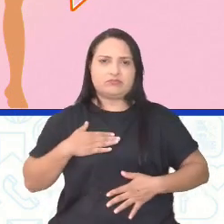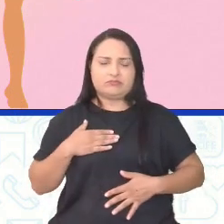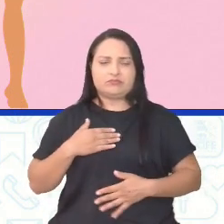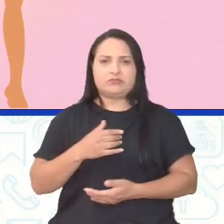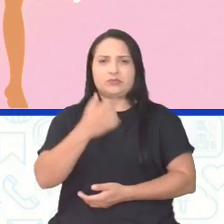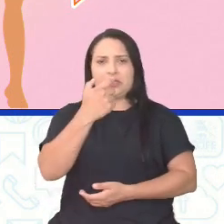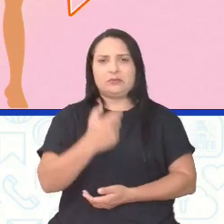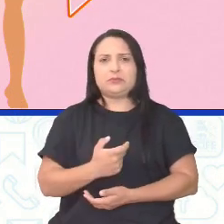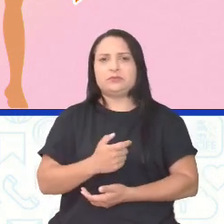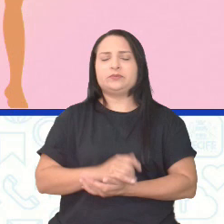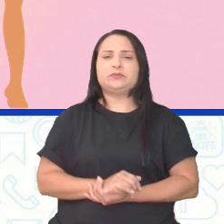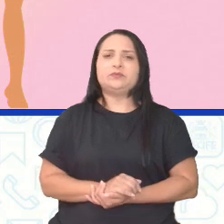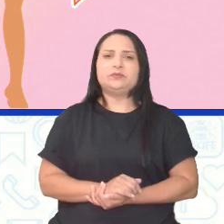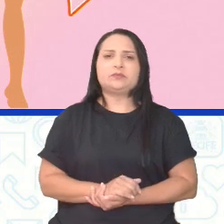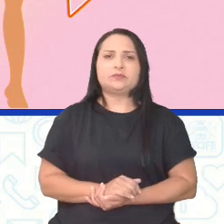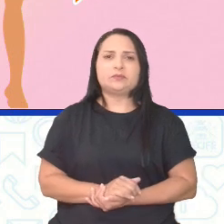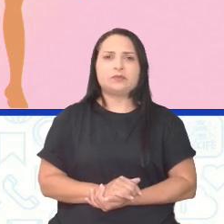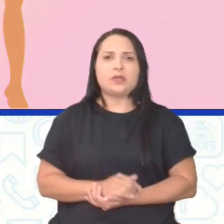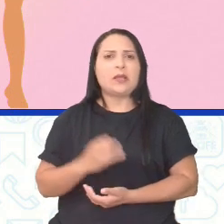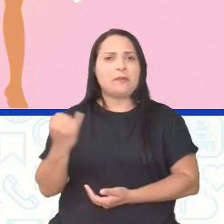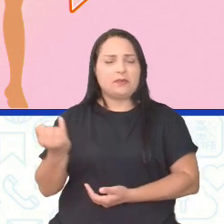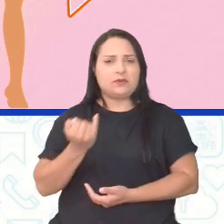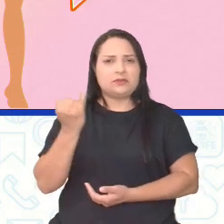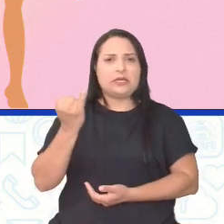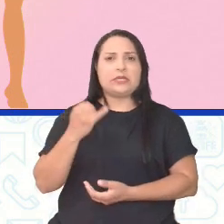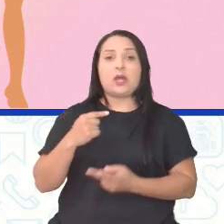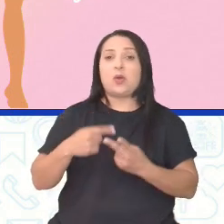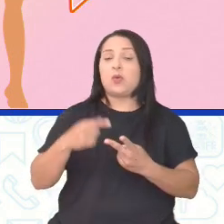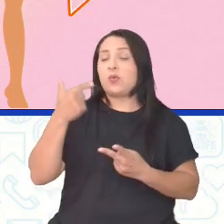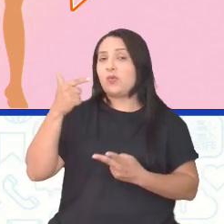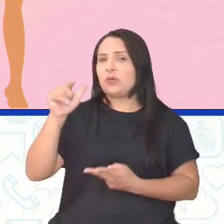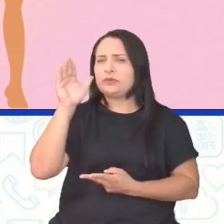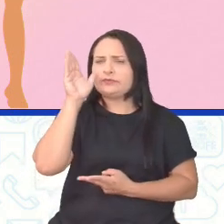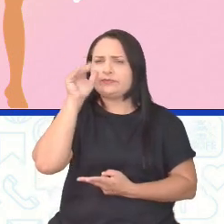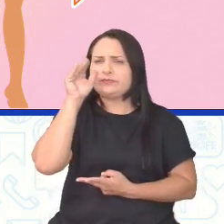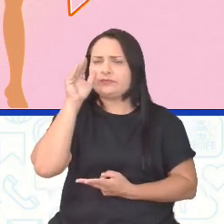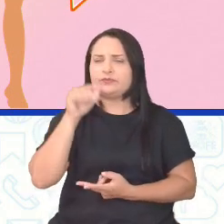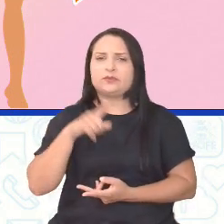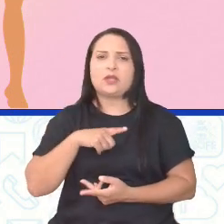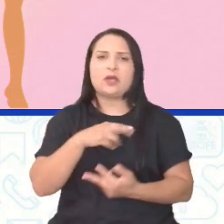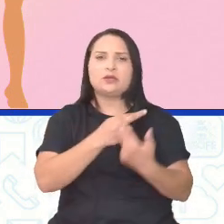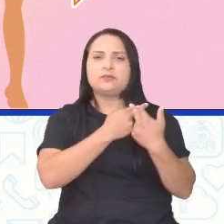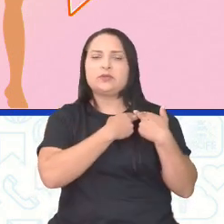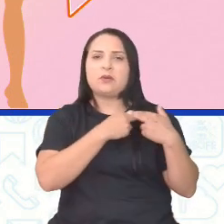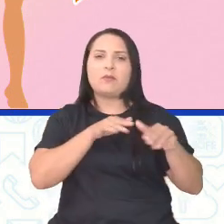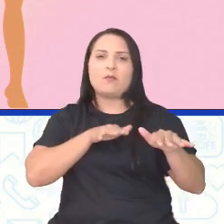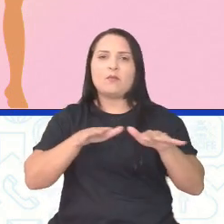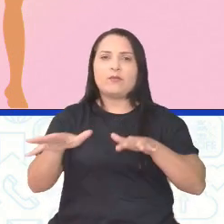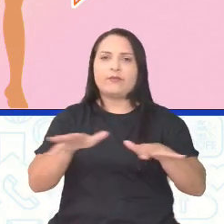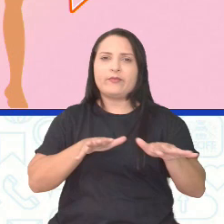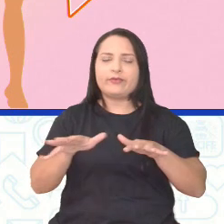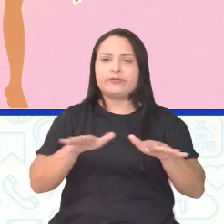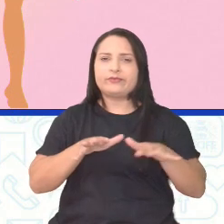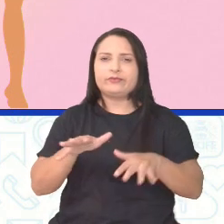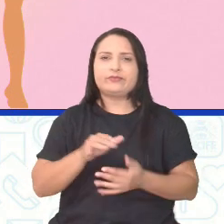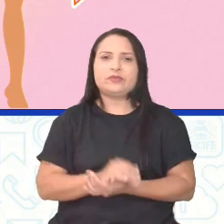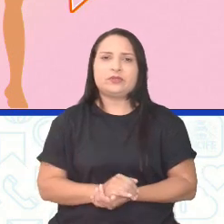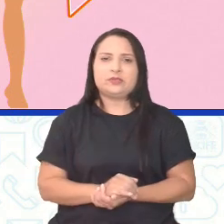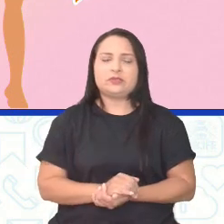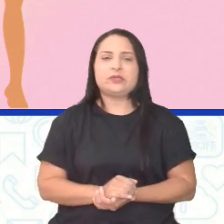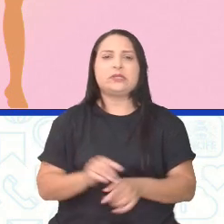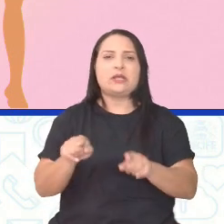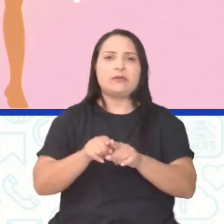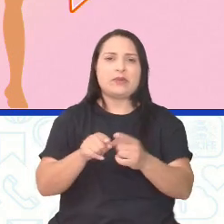Então, tecido muscular aí, muito importante. Outra curiosidade, eles são responsáveis pela movimentação do sangue